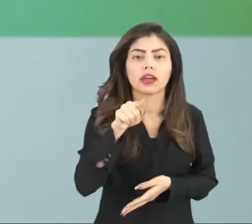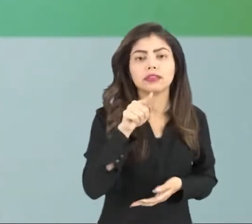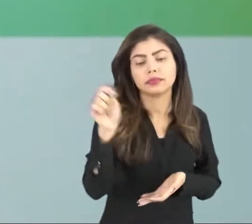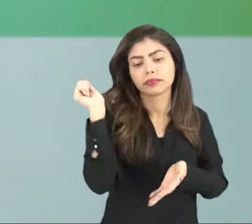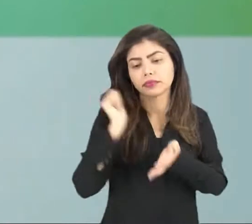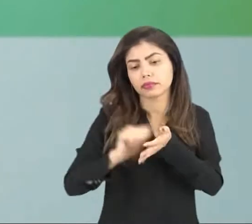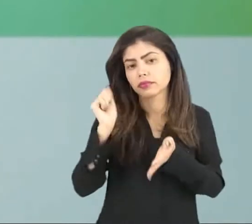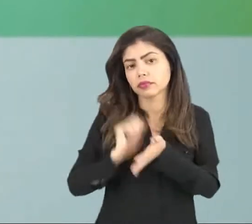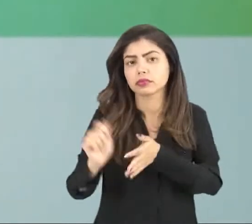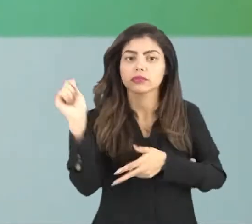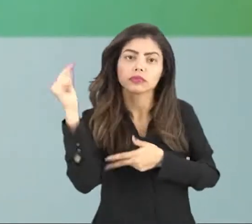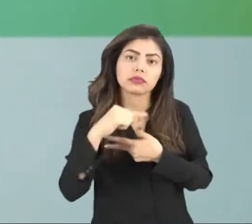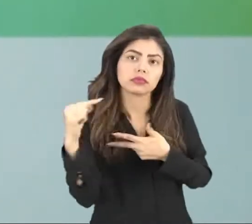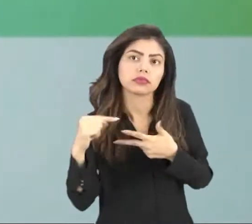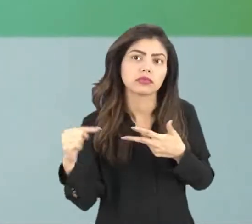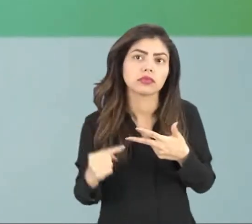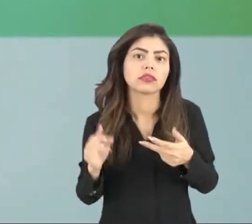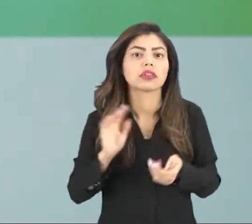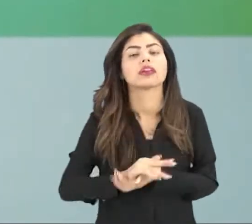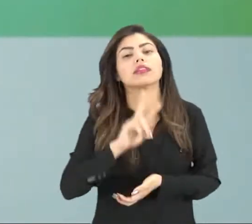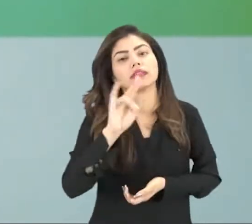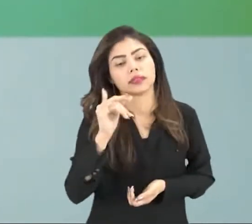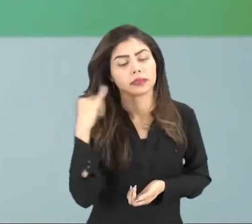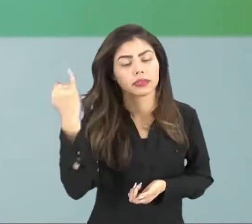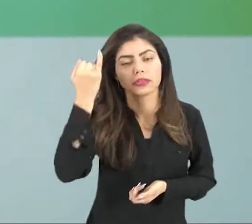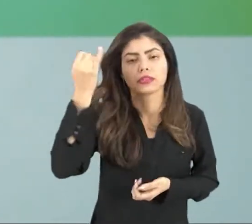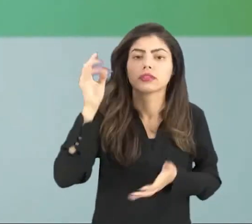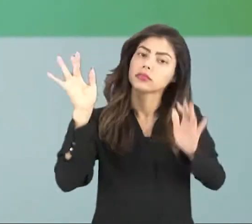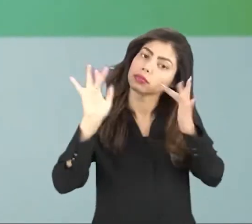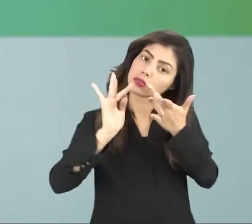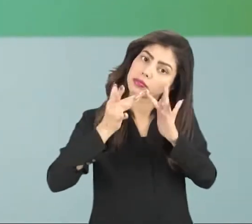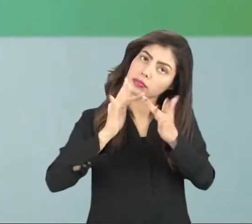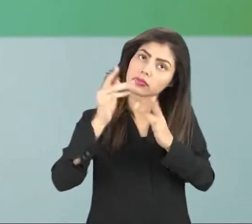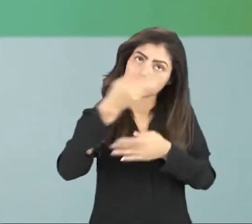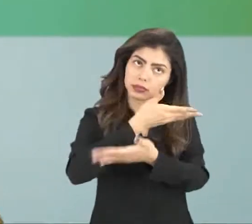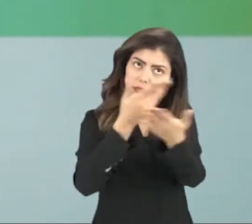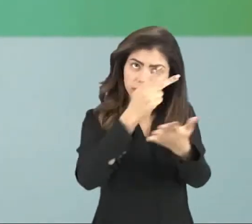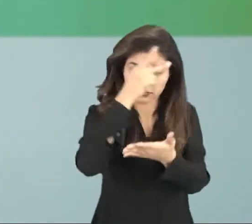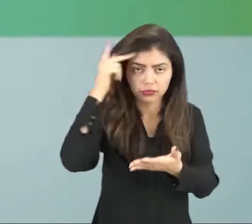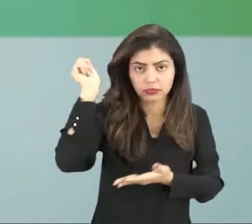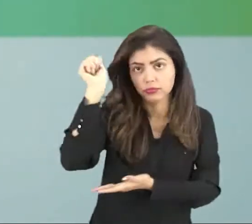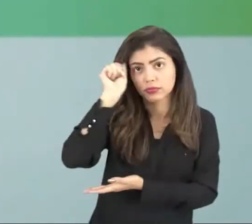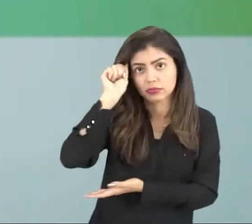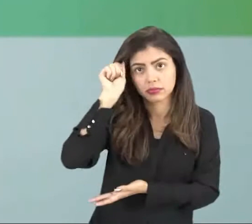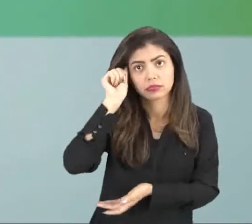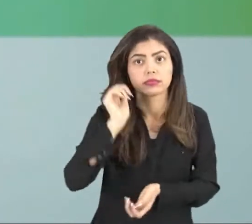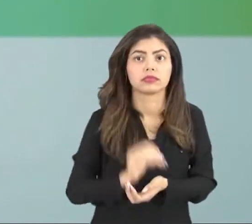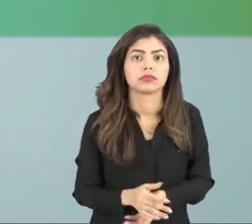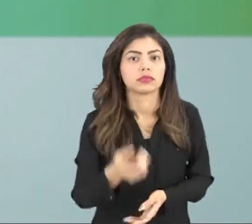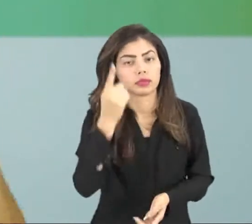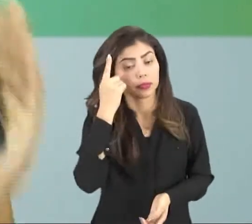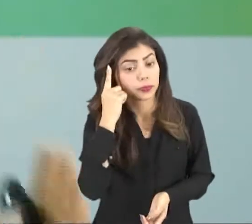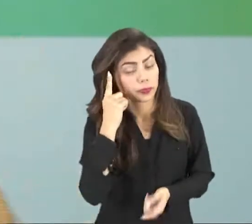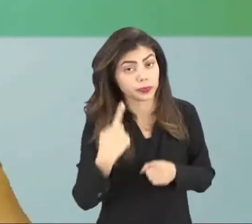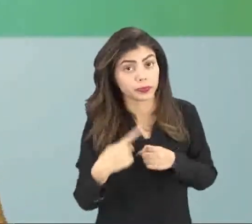fazer o Enem, é muito importante ter o contato com esses carinhas aí. Porque eles são